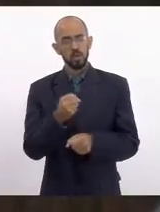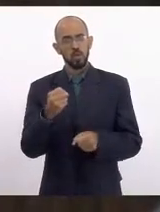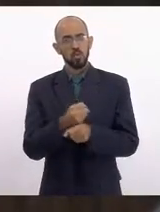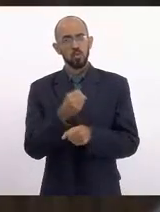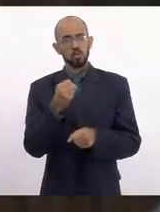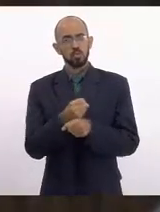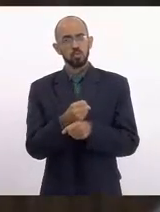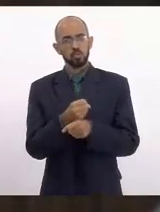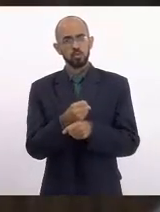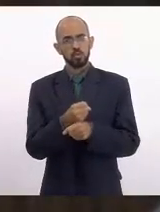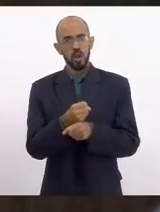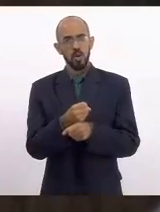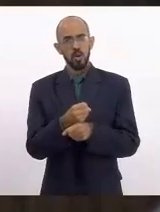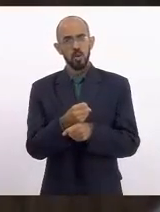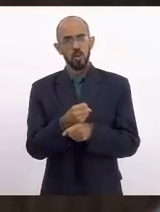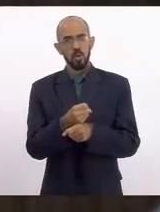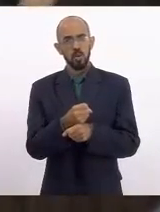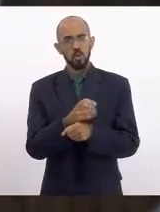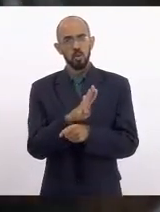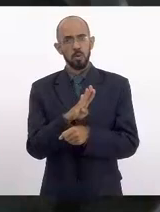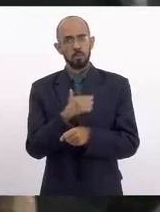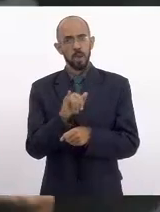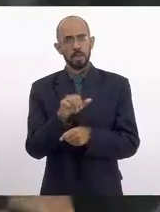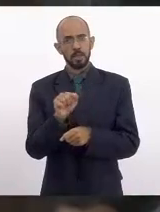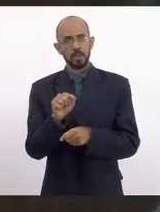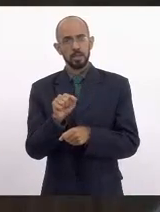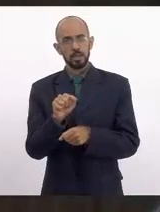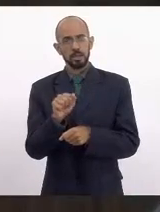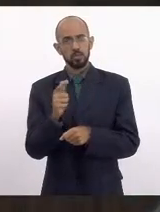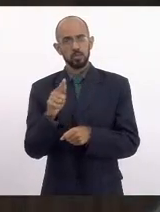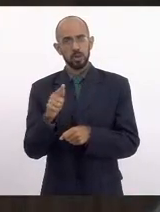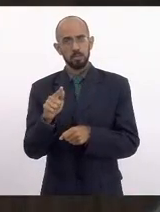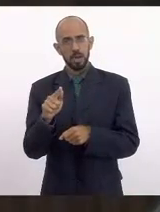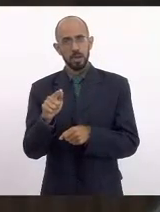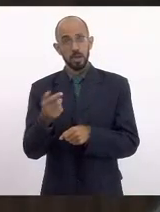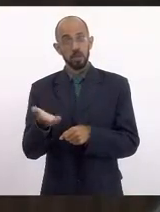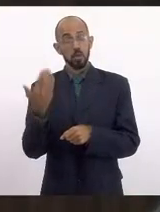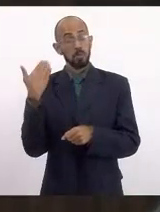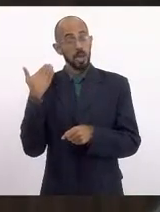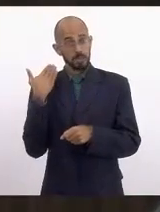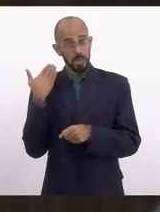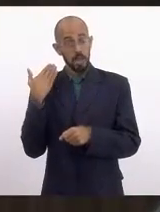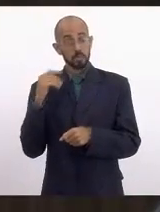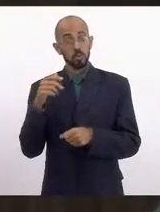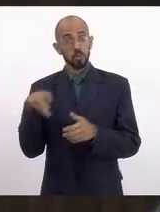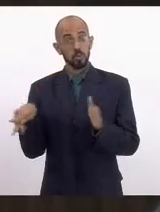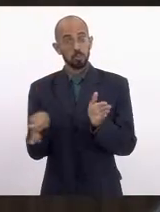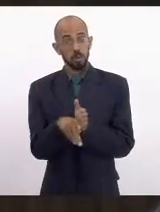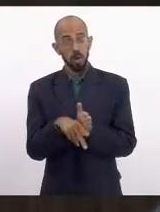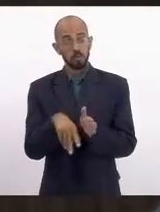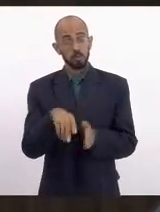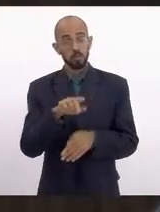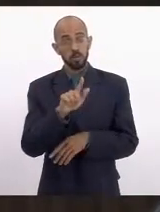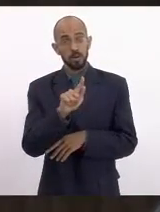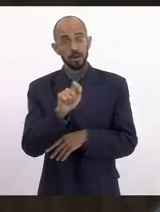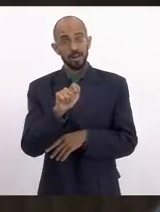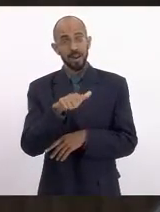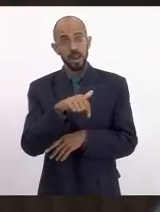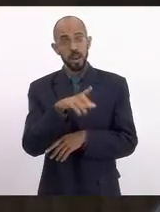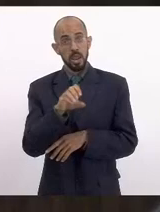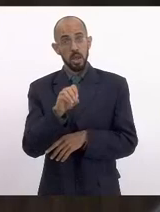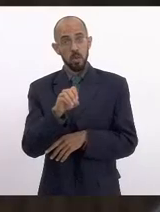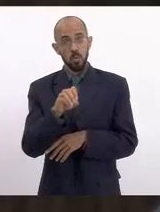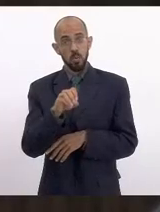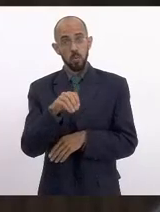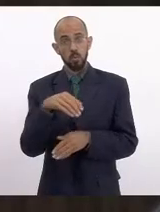de obras na área da Baía de Guanabara no passado no passado o próprio Galeão e até